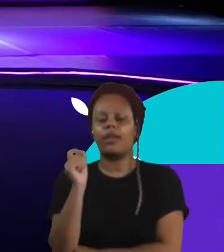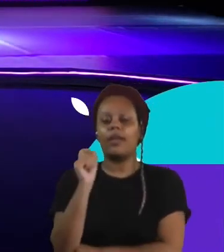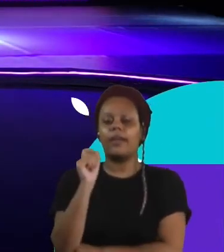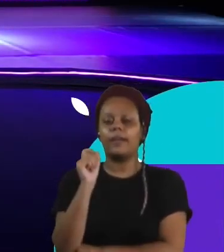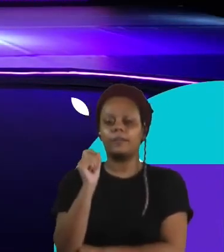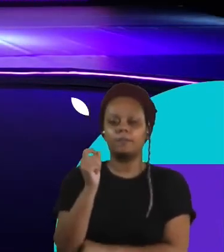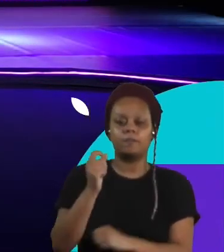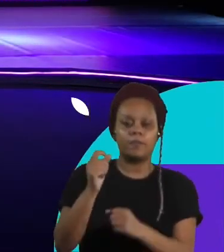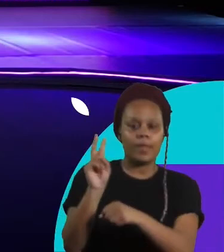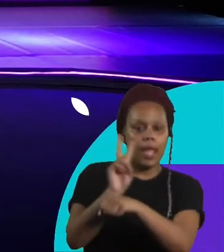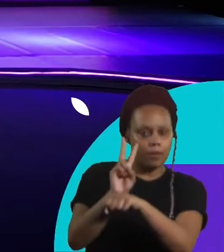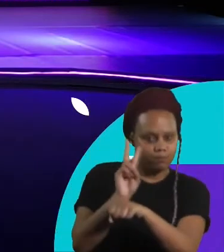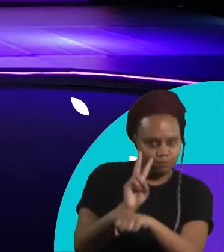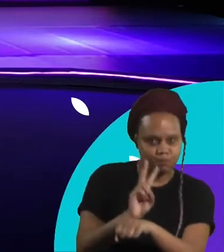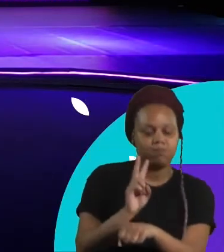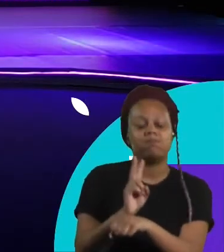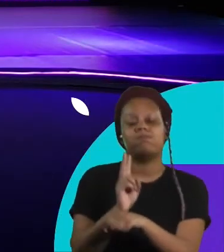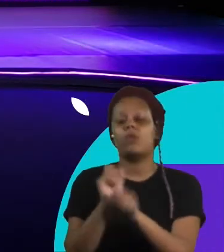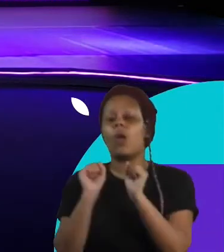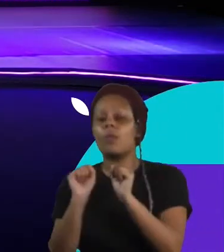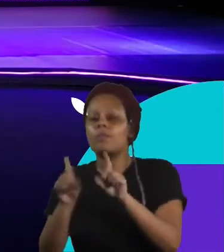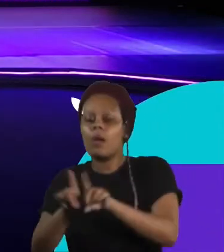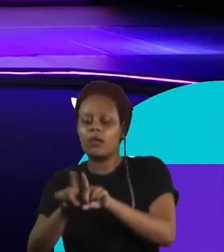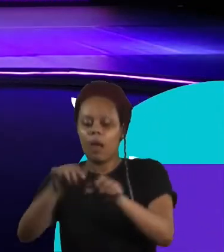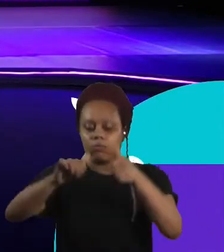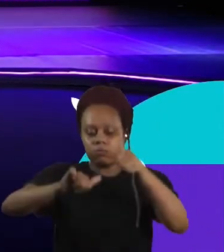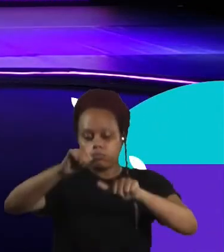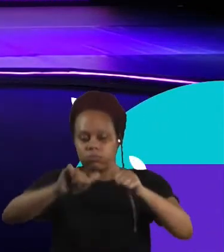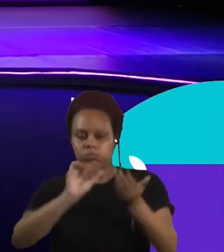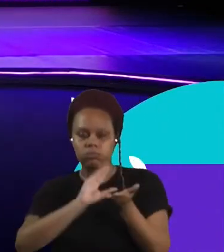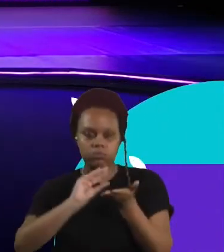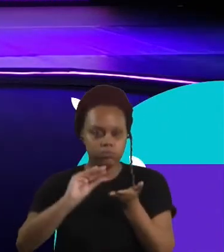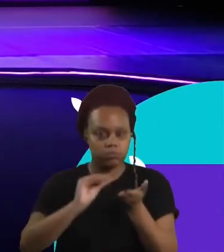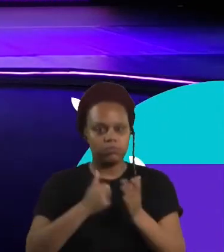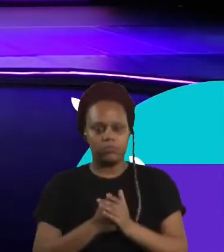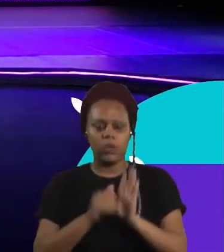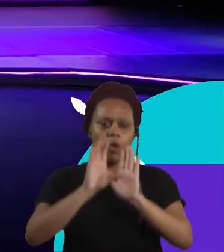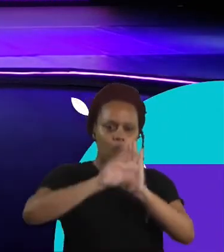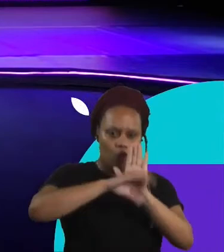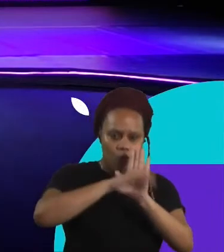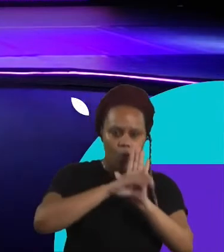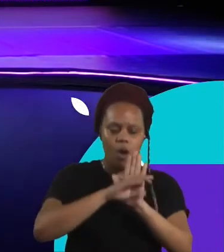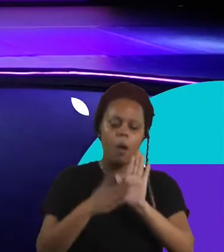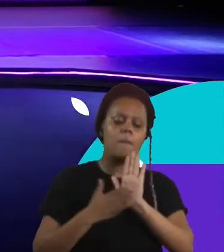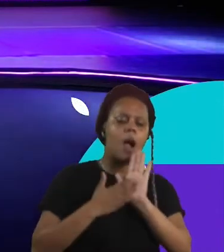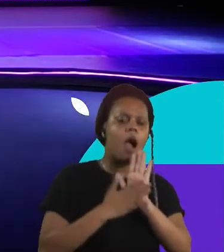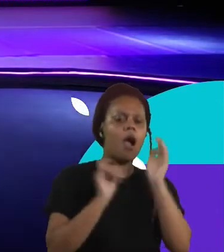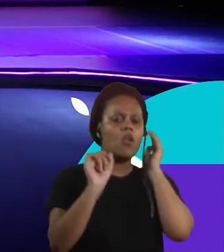como assistente de Big Data, como assistente de análise de dados. Então, O currículo ele vai propondo um grau